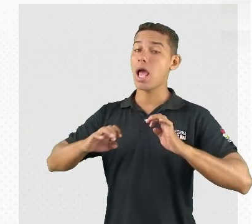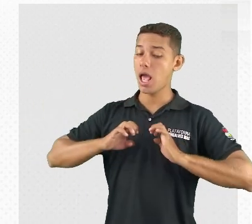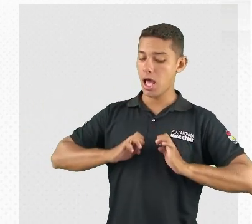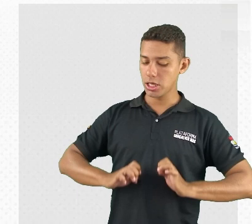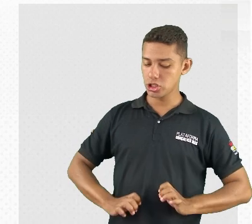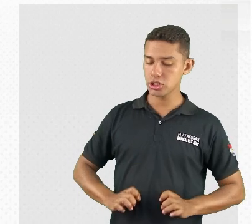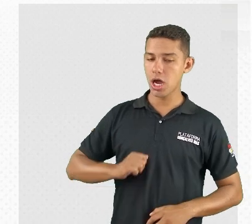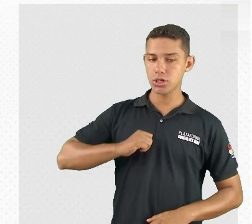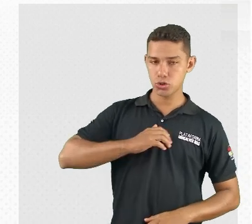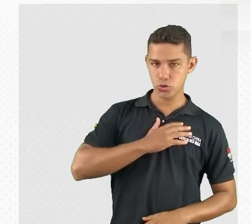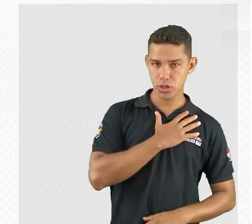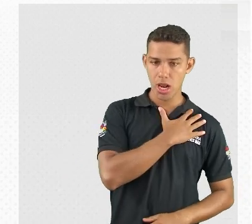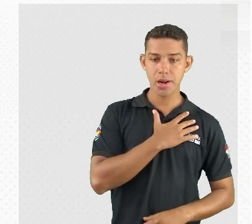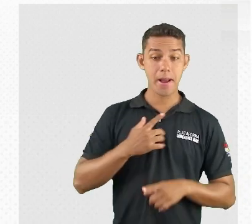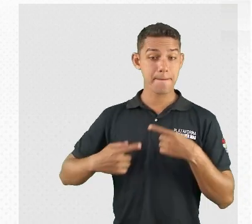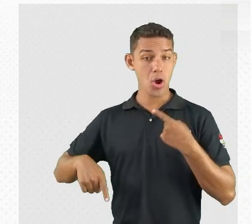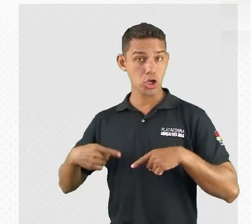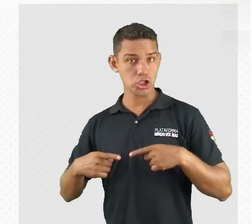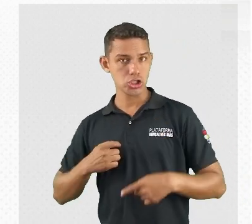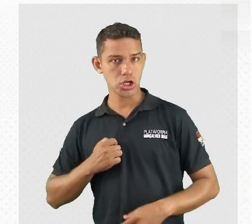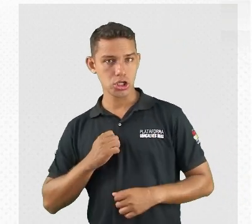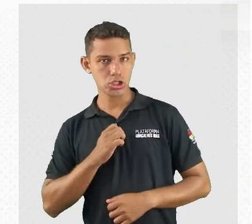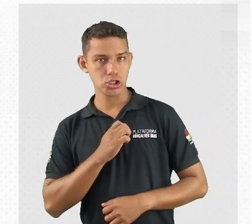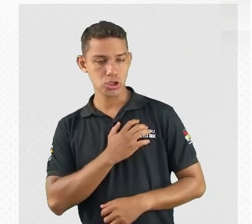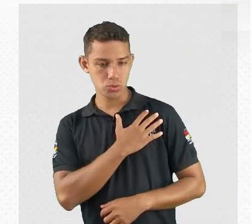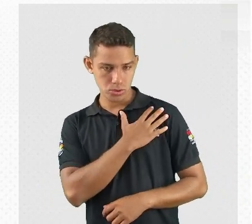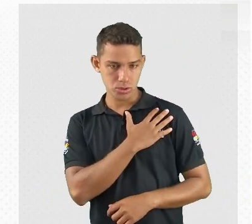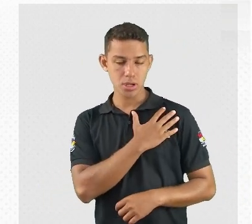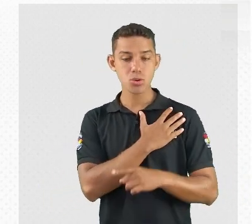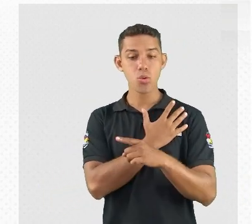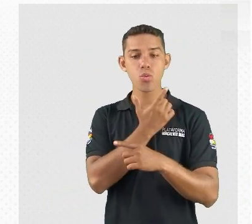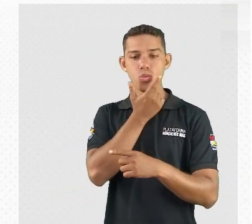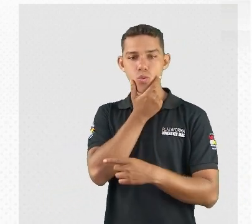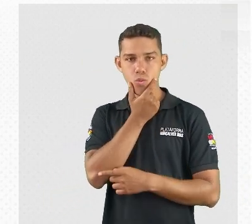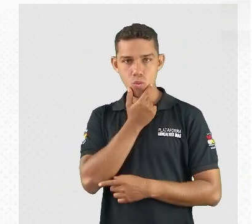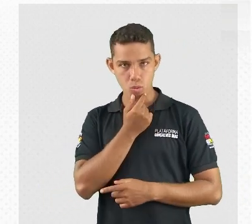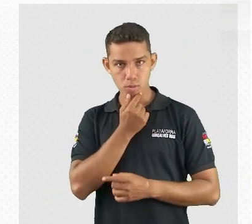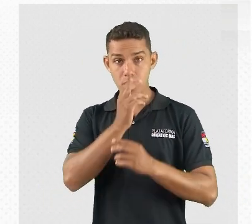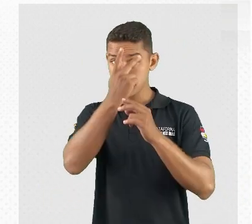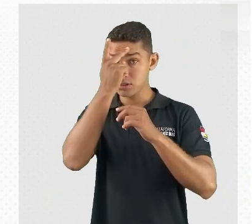aristotélica. E o homem tem a sua finalidade